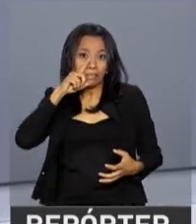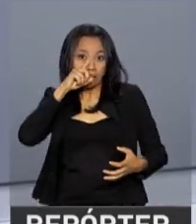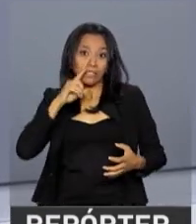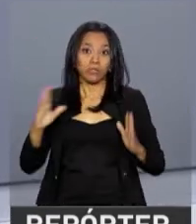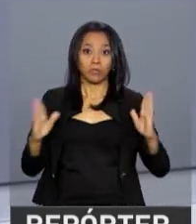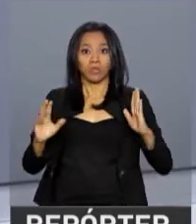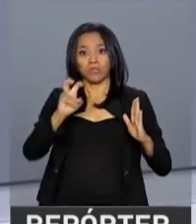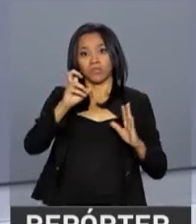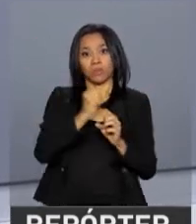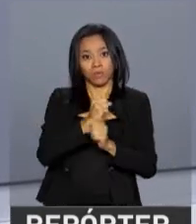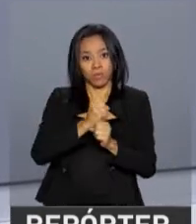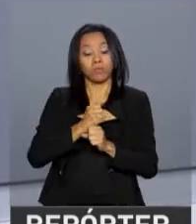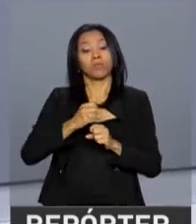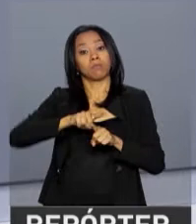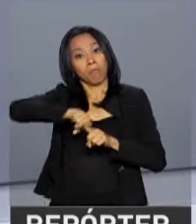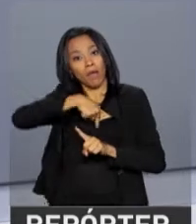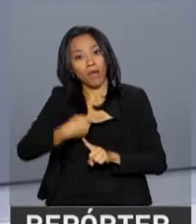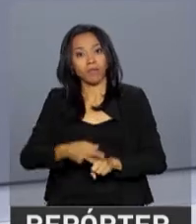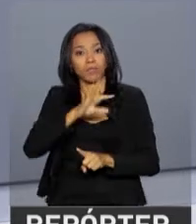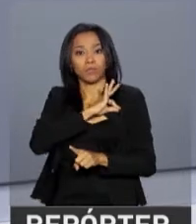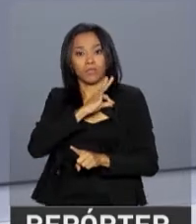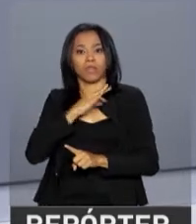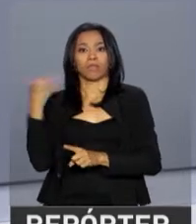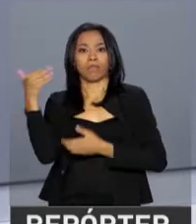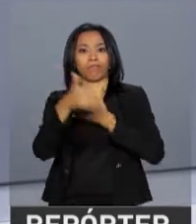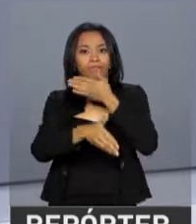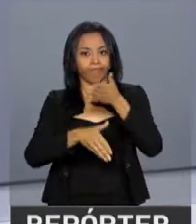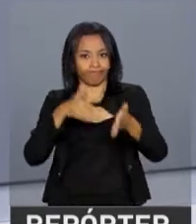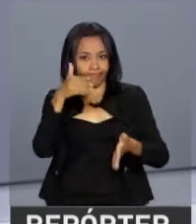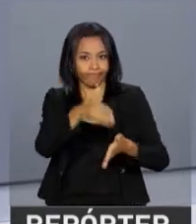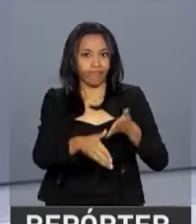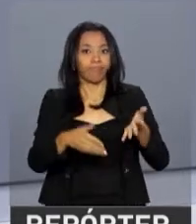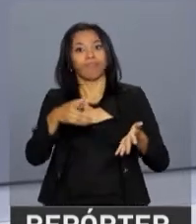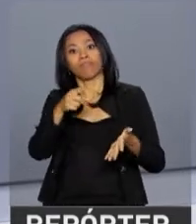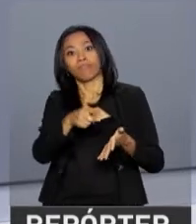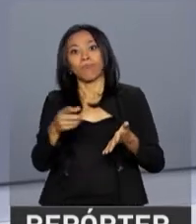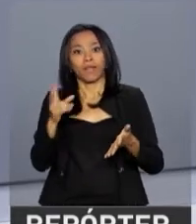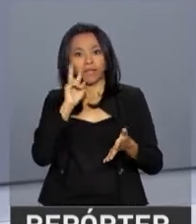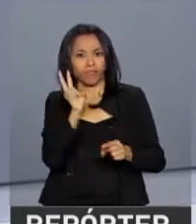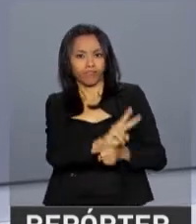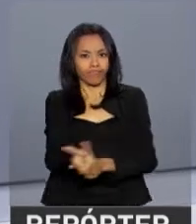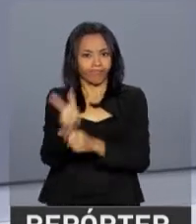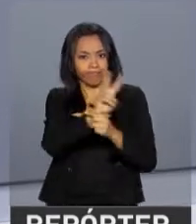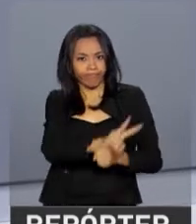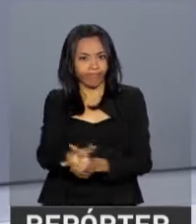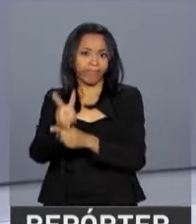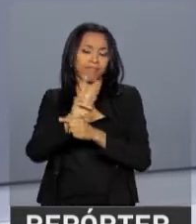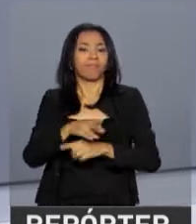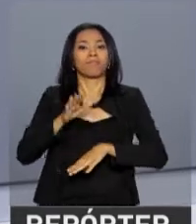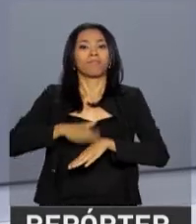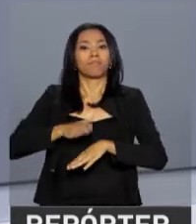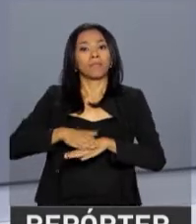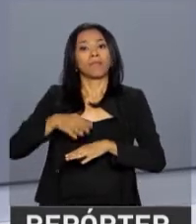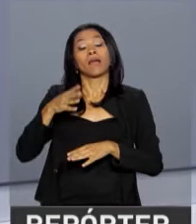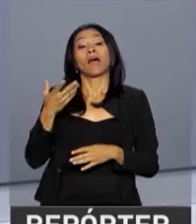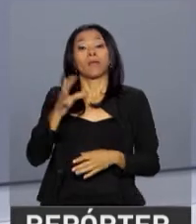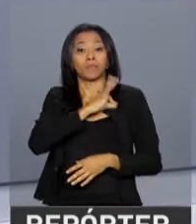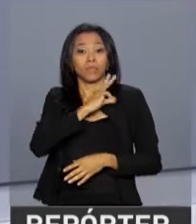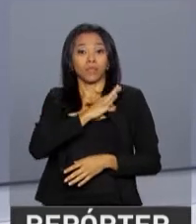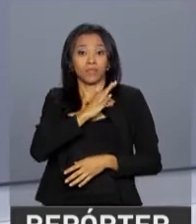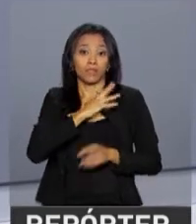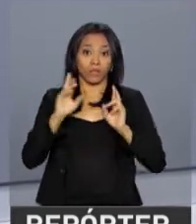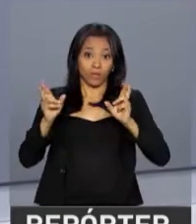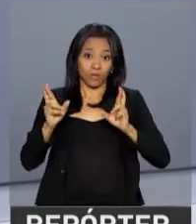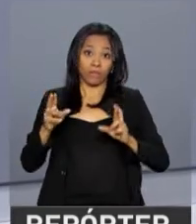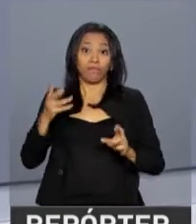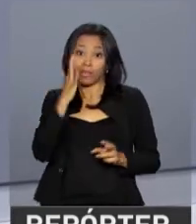reforçado nos locais e horários de maior incidência de acidentes e de crimes segundo a prf o carnaval é um dos períodos mais